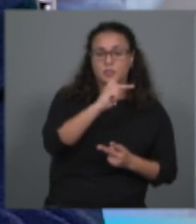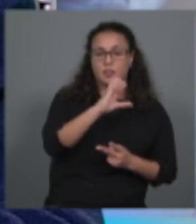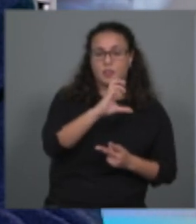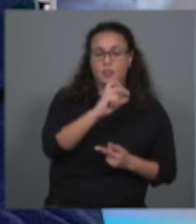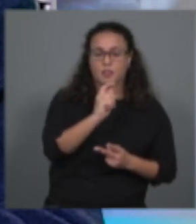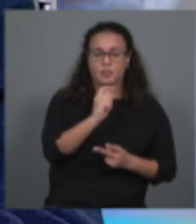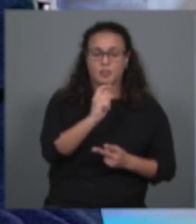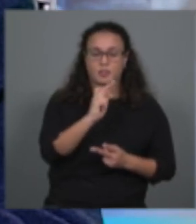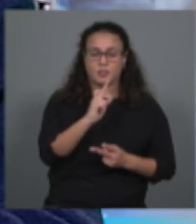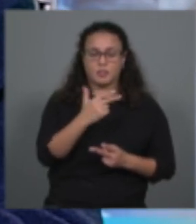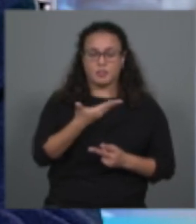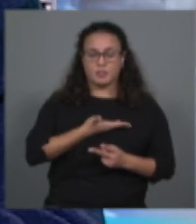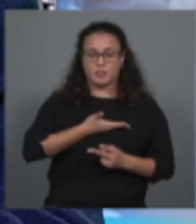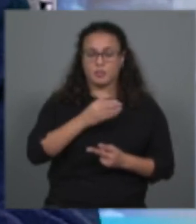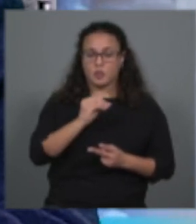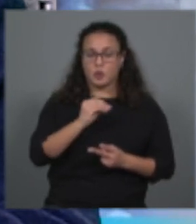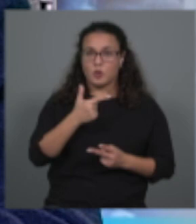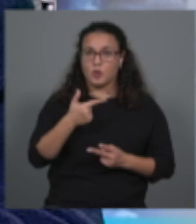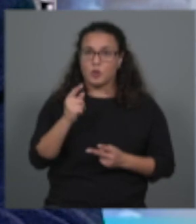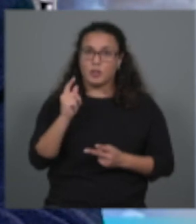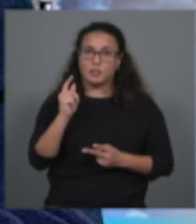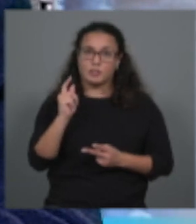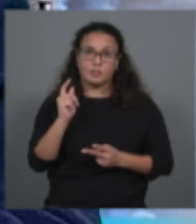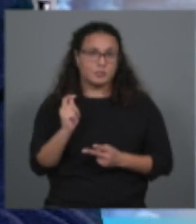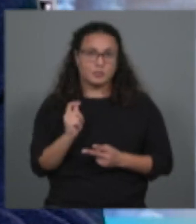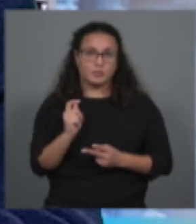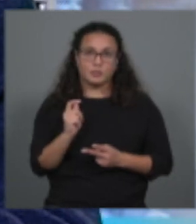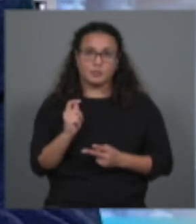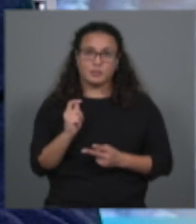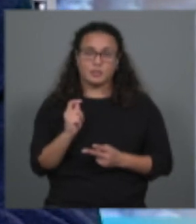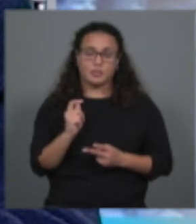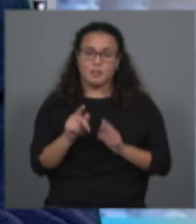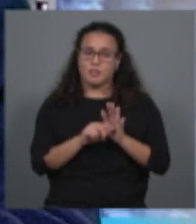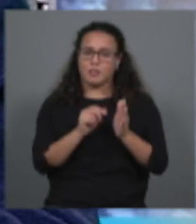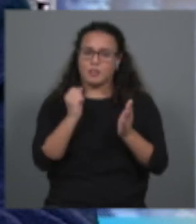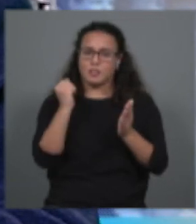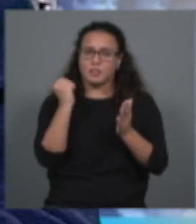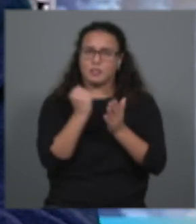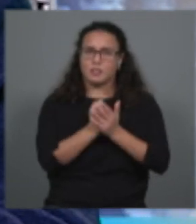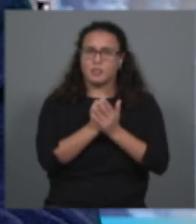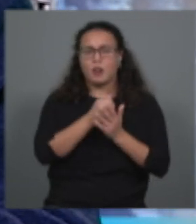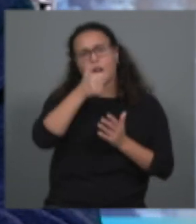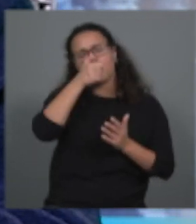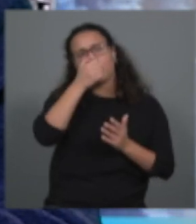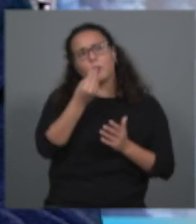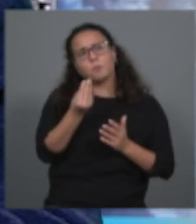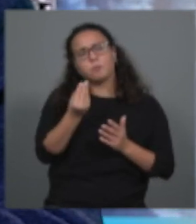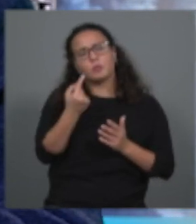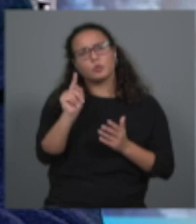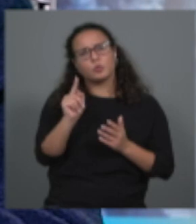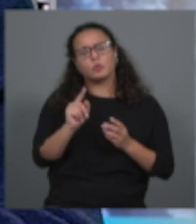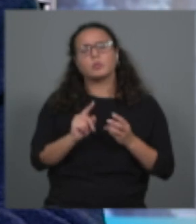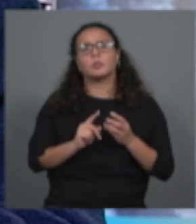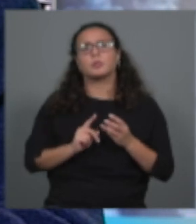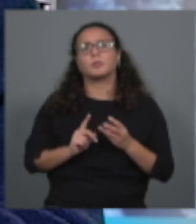ele era padre todo o dia, não tinha outras ocupações senão o seu ministério sacerdotal,